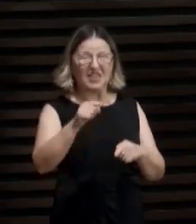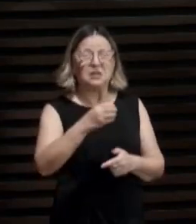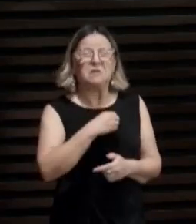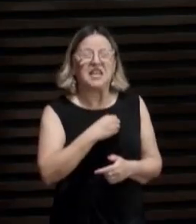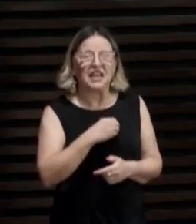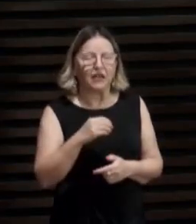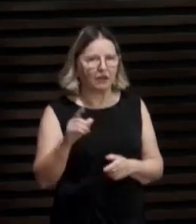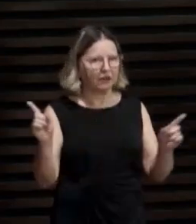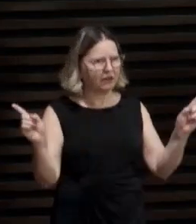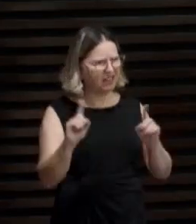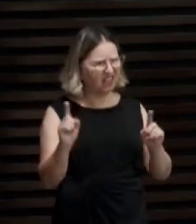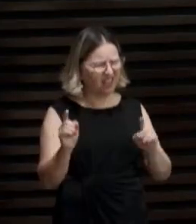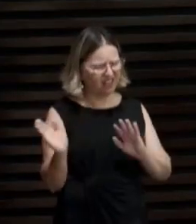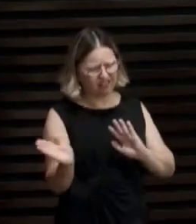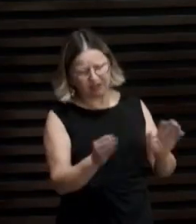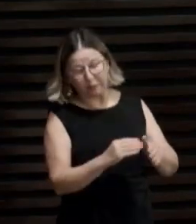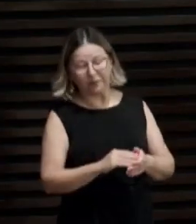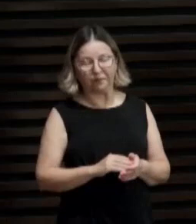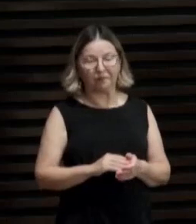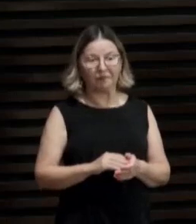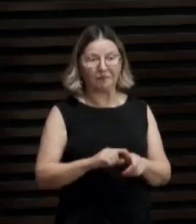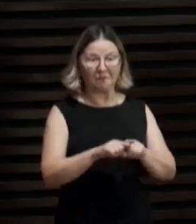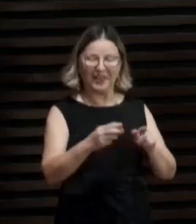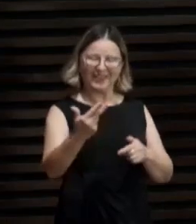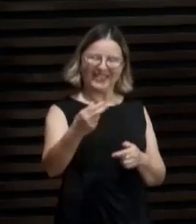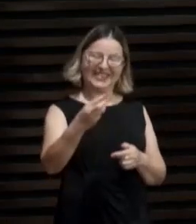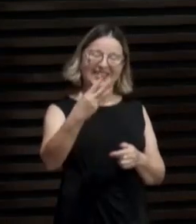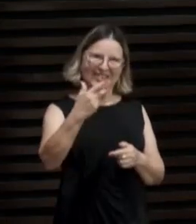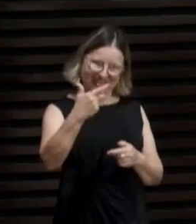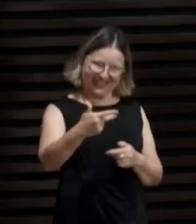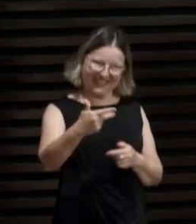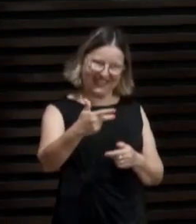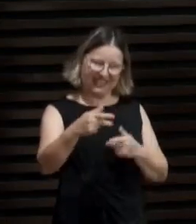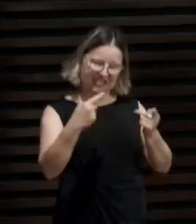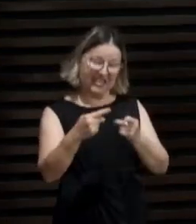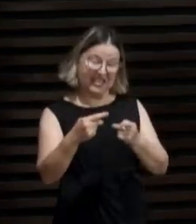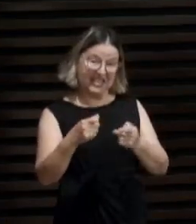Eles dizem assim: se Deus quiser nos livrar,